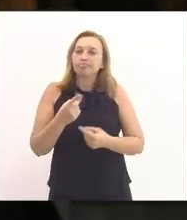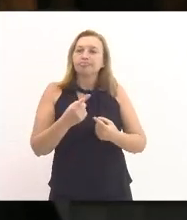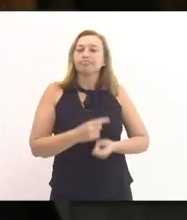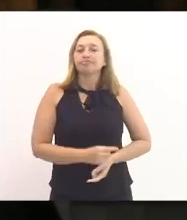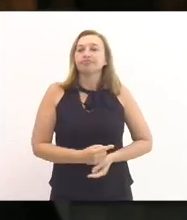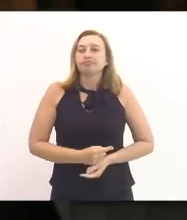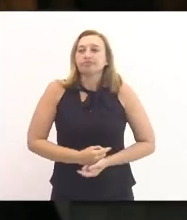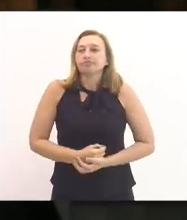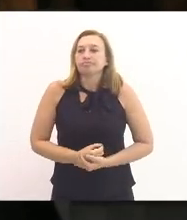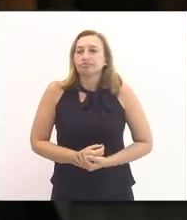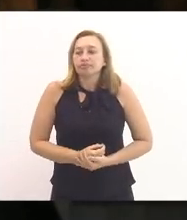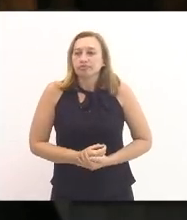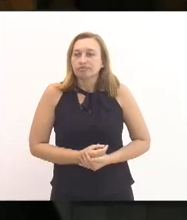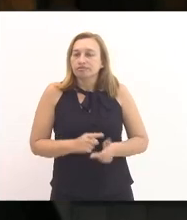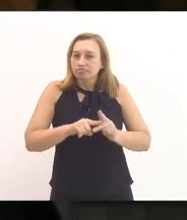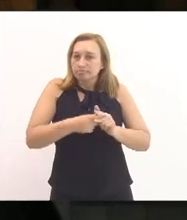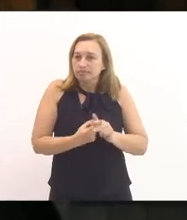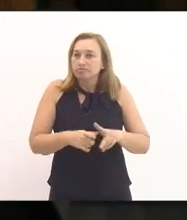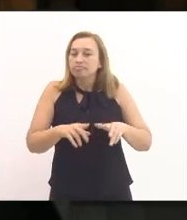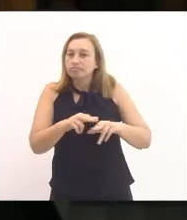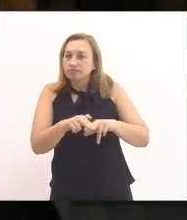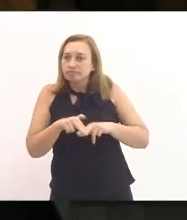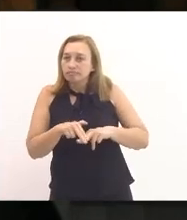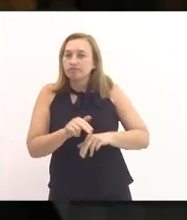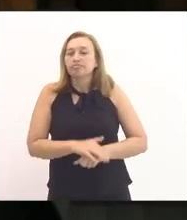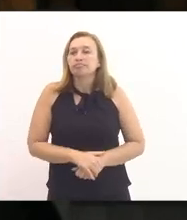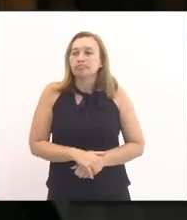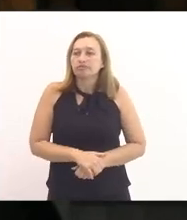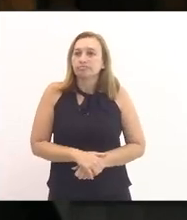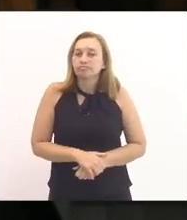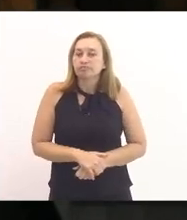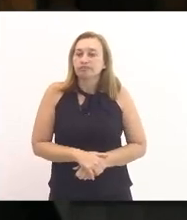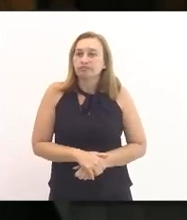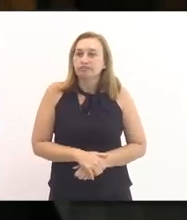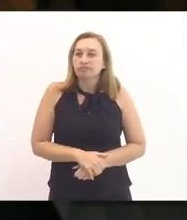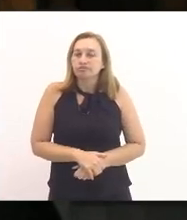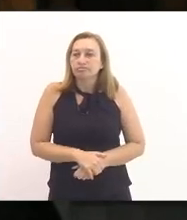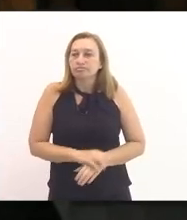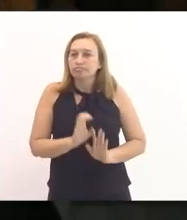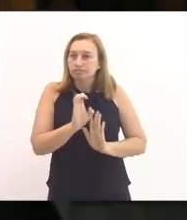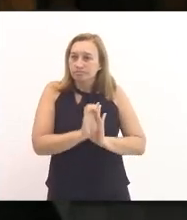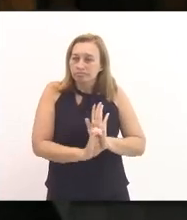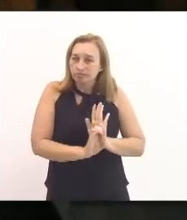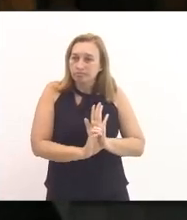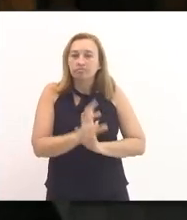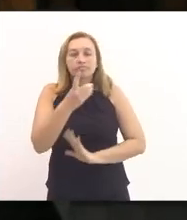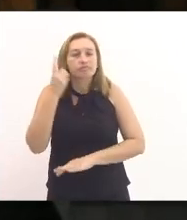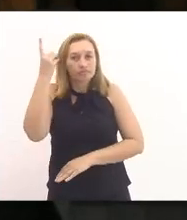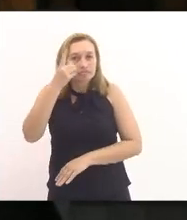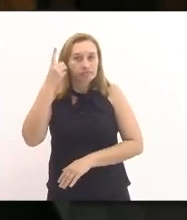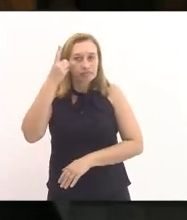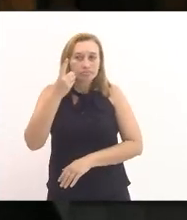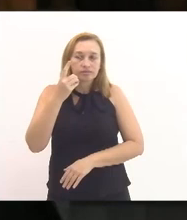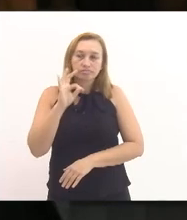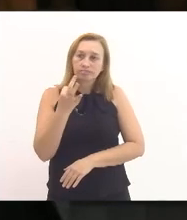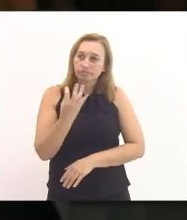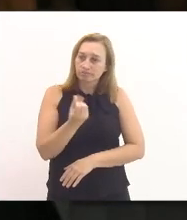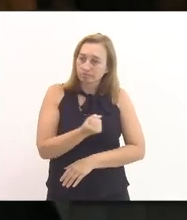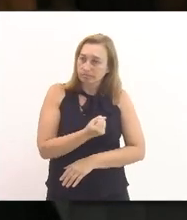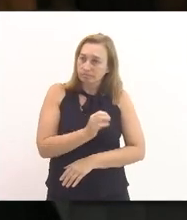constitucionais transitórias que a regulamentou portanto é se é assim emenda da deputada Martha Rocha for